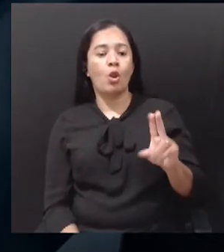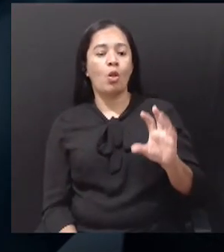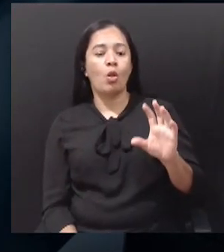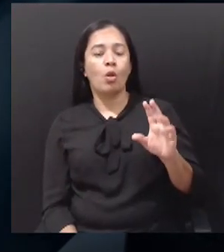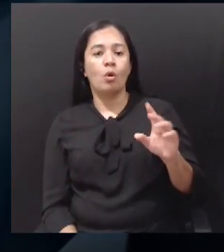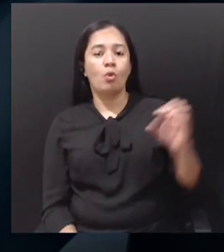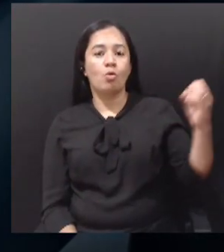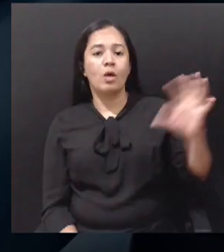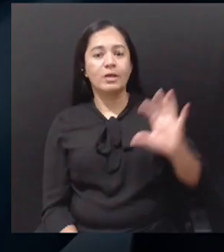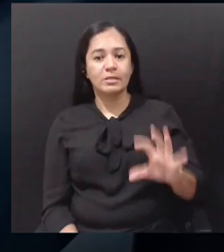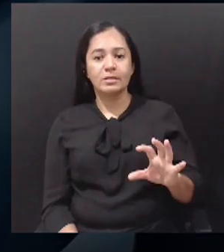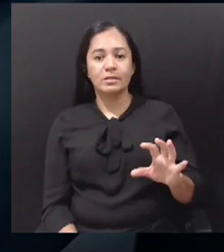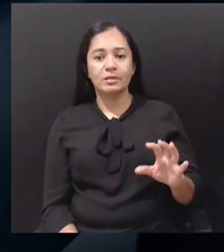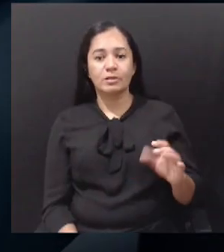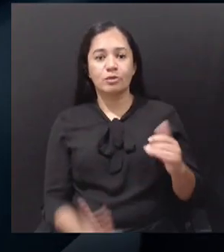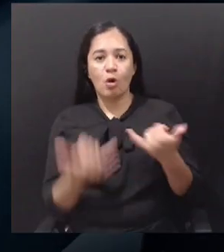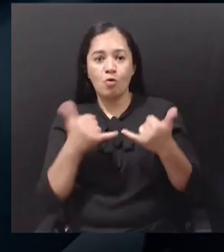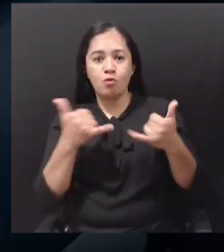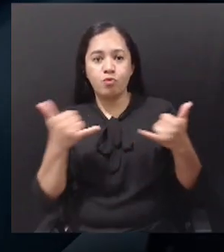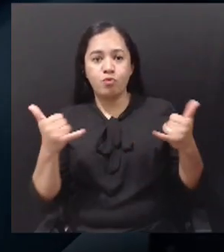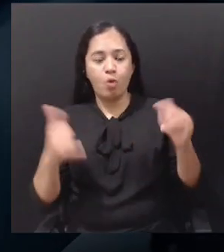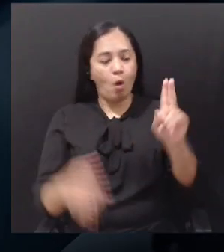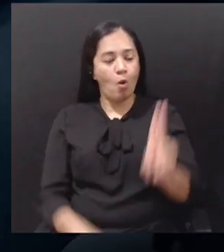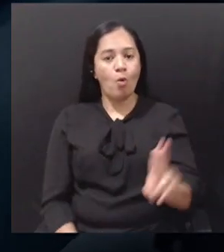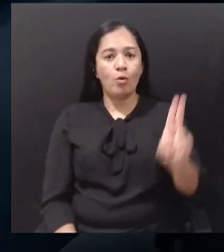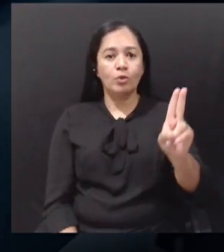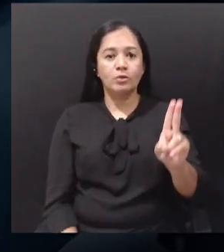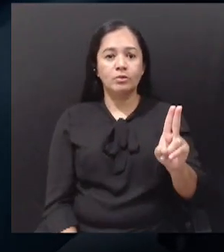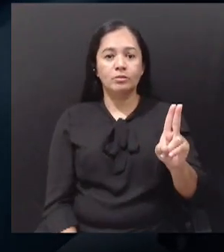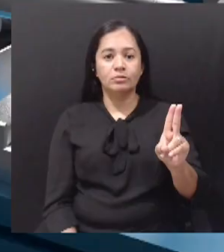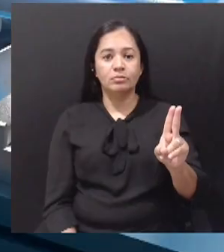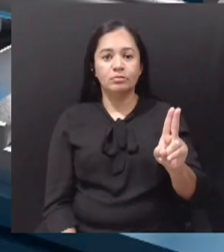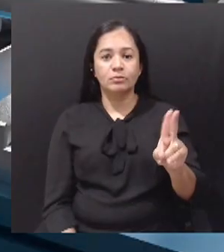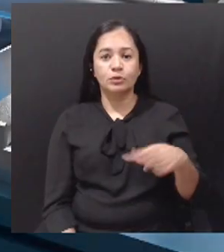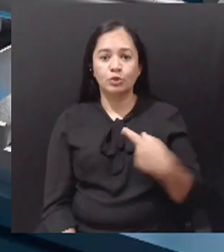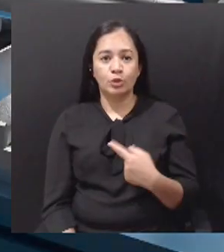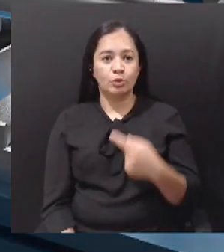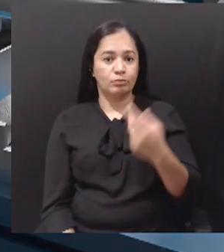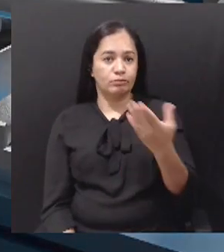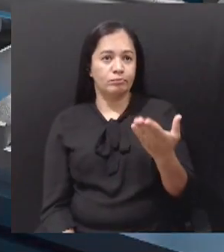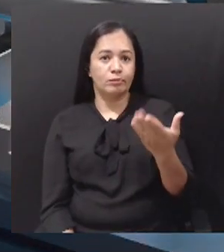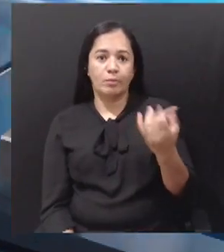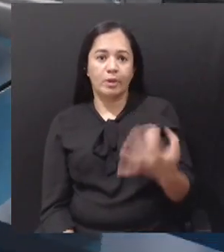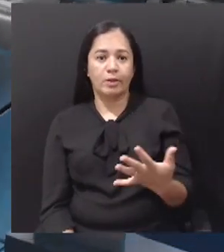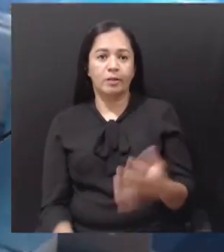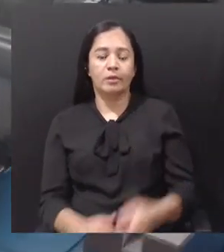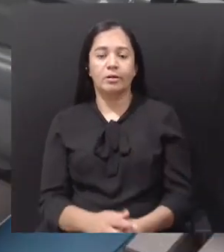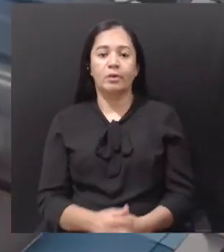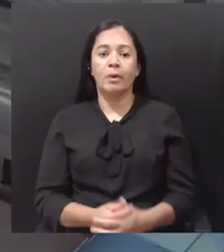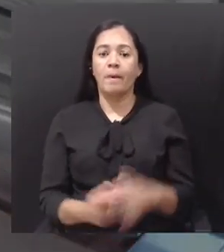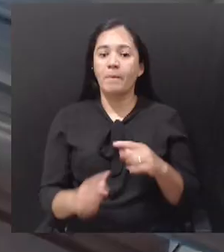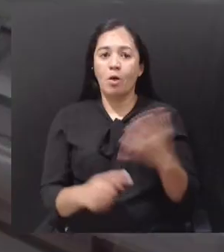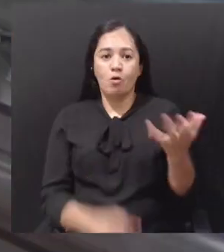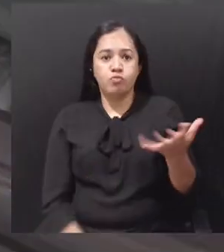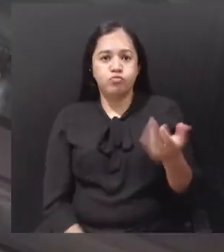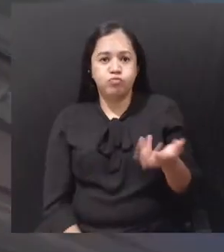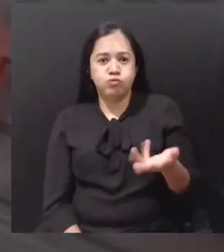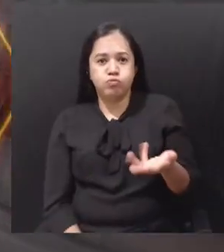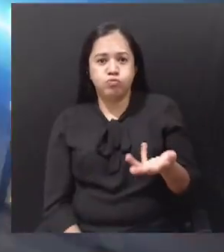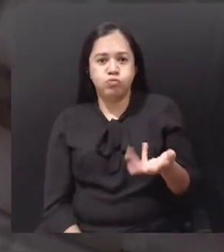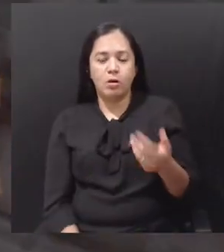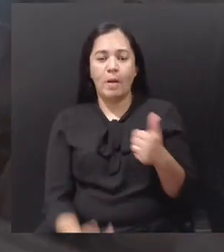de elétrons ultra-relativístico, a gente chama, porque a velocidade dele já é bem próxima da